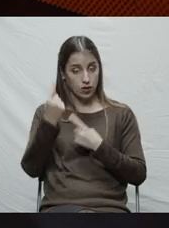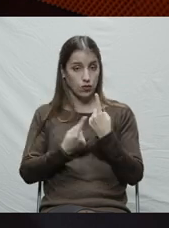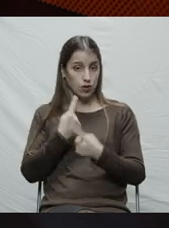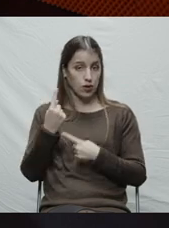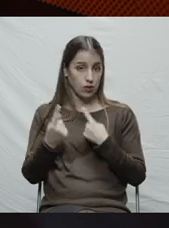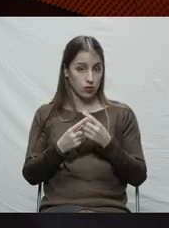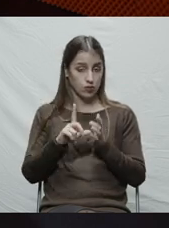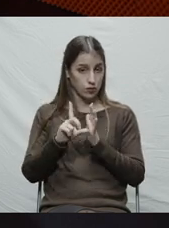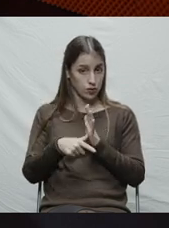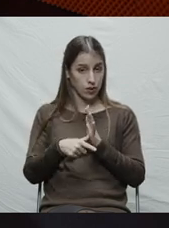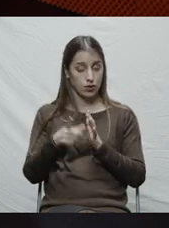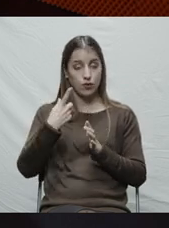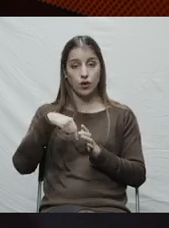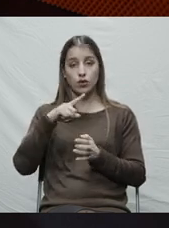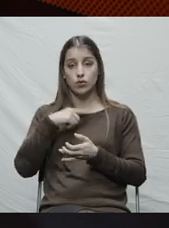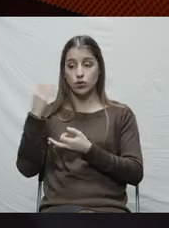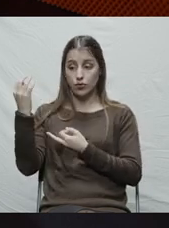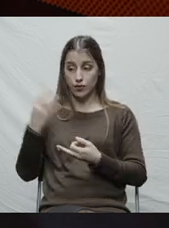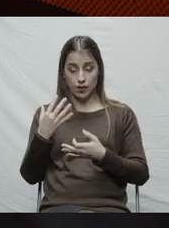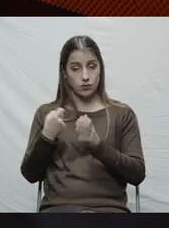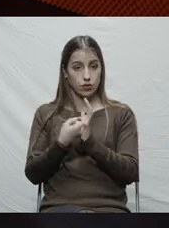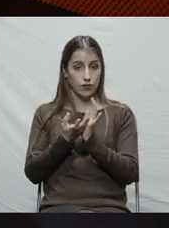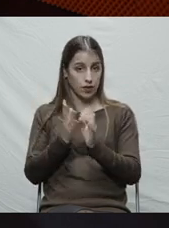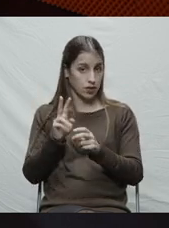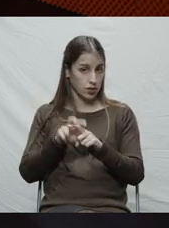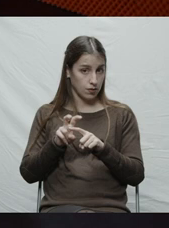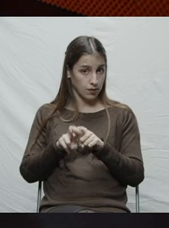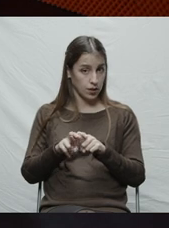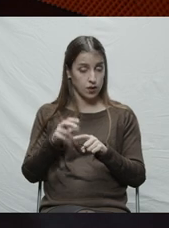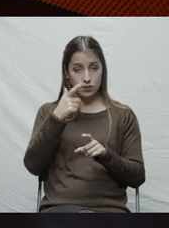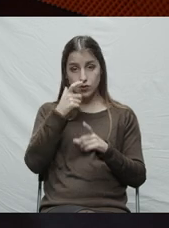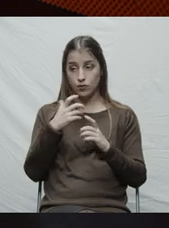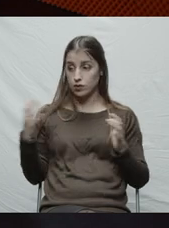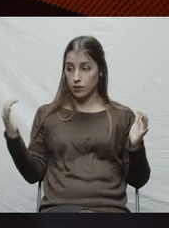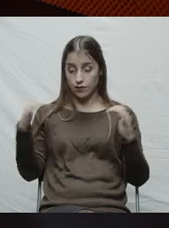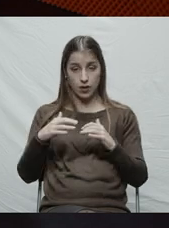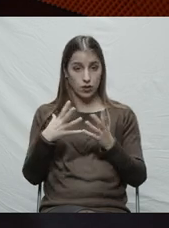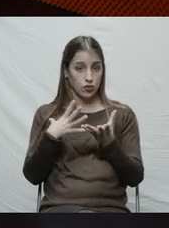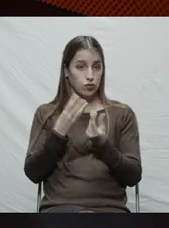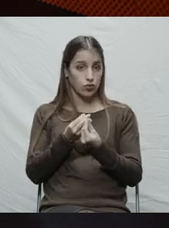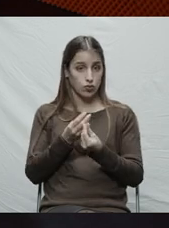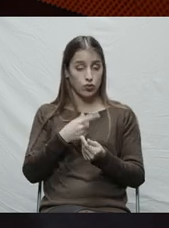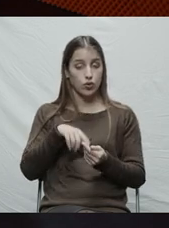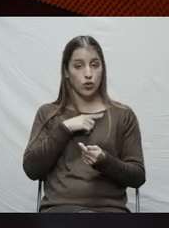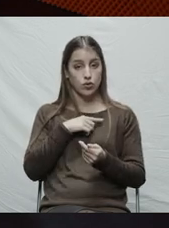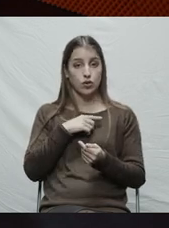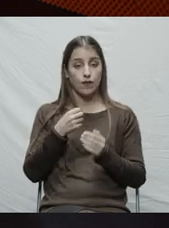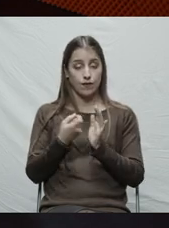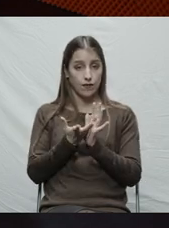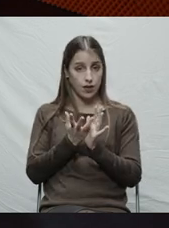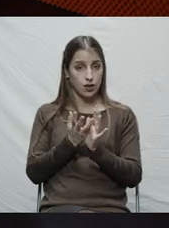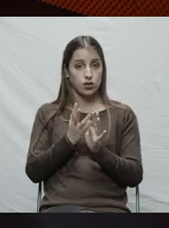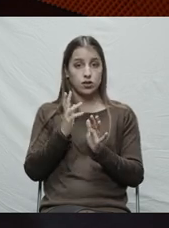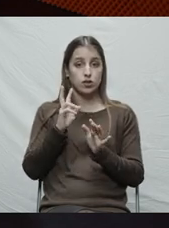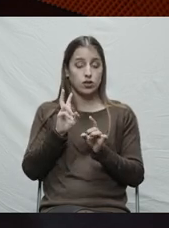e convidamos alguns colaboradores, normalmente de várias disciplinas, exatamente para haver uma coisa rizomática e de várias disciplinas,